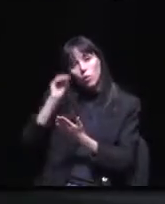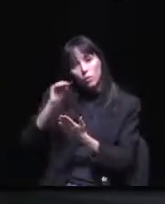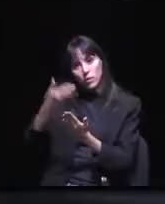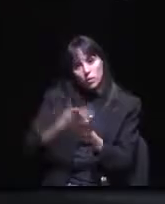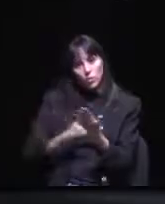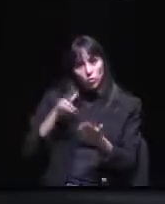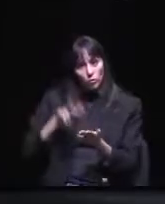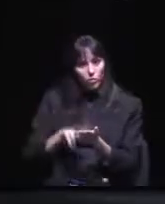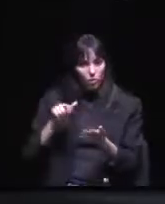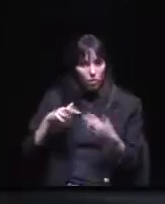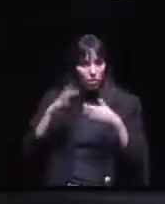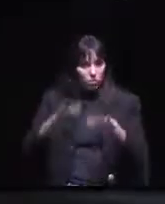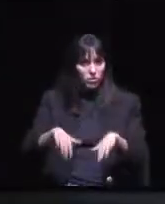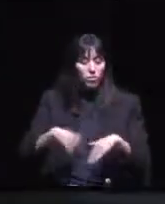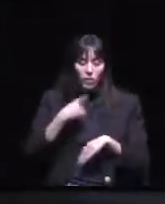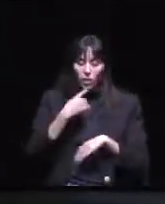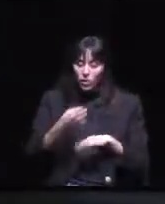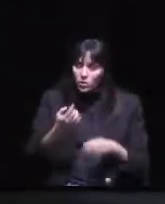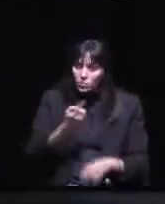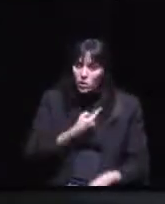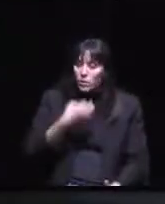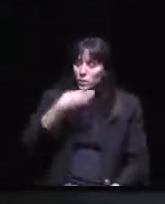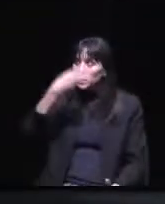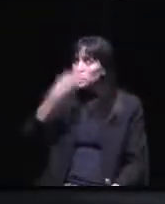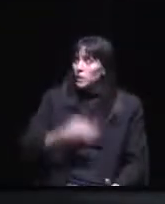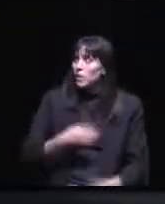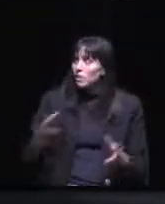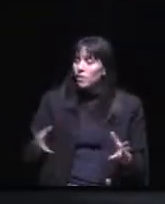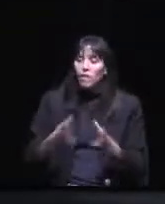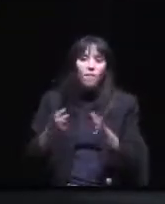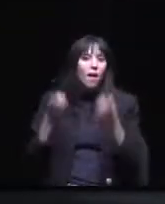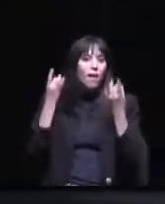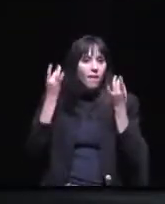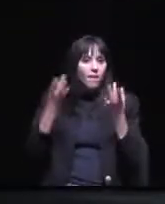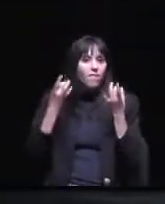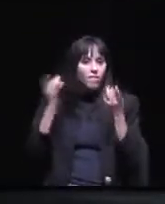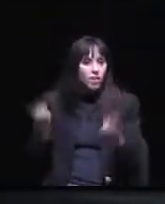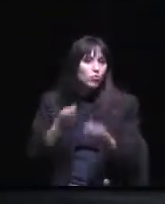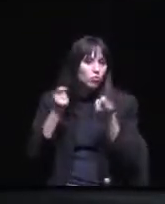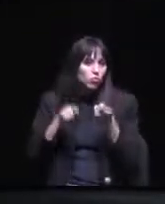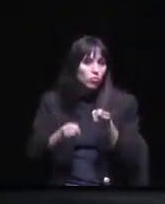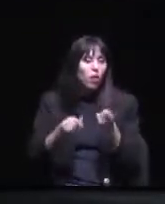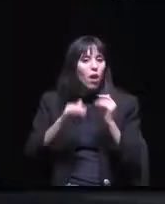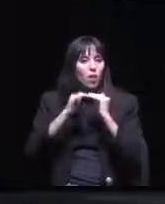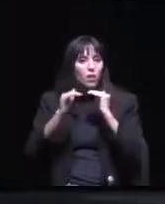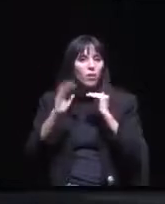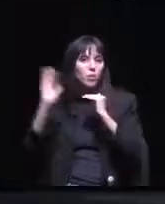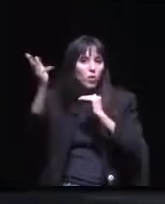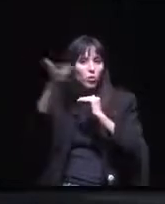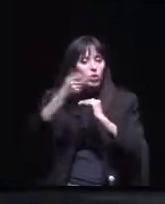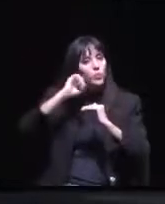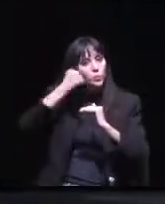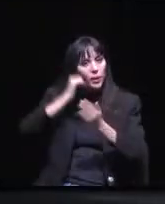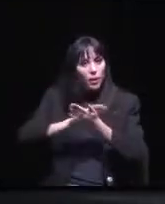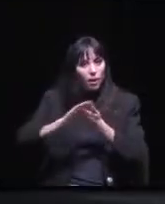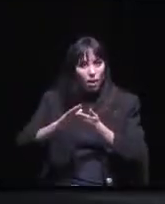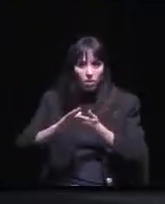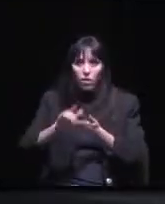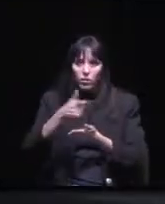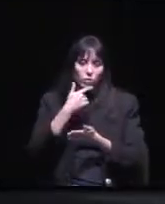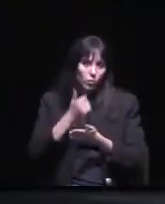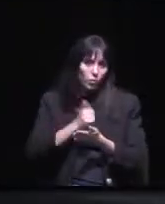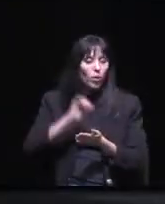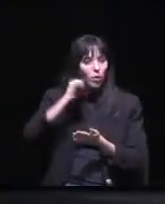Assembleia que determinavam que fosse garantida a não promoção de eventos que comprometam o seu equilíbrio ecológico, afetando a fauna